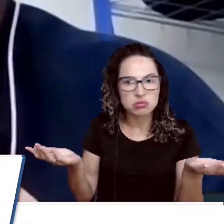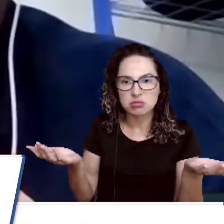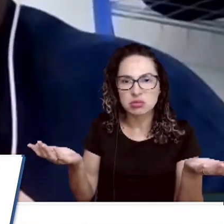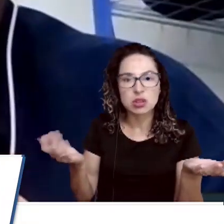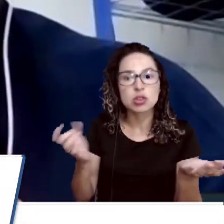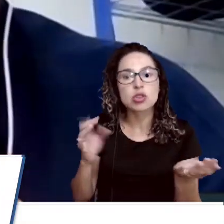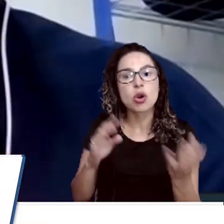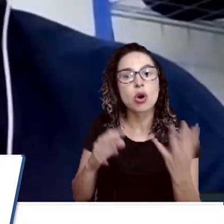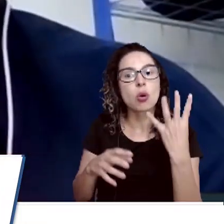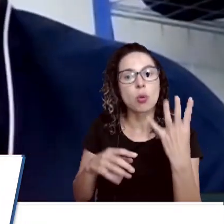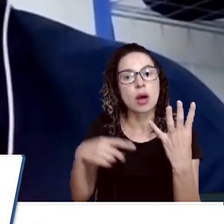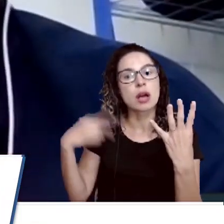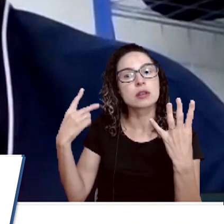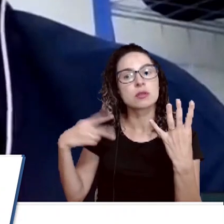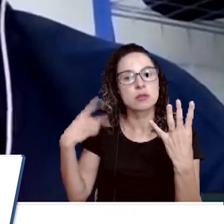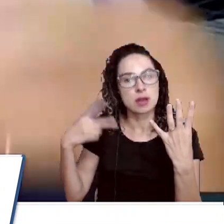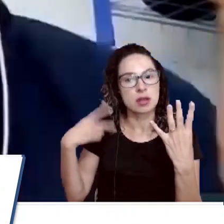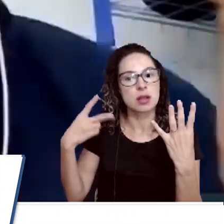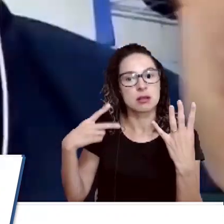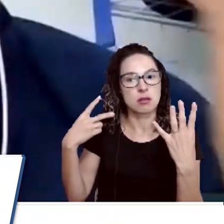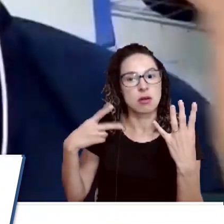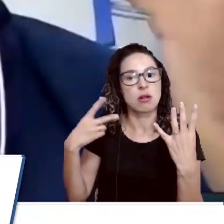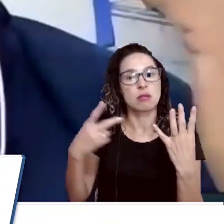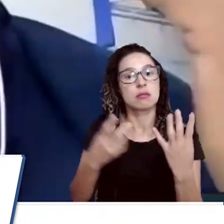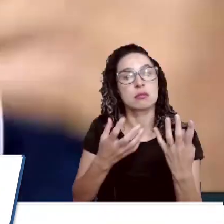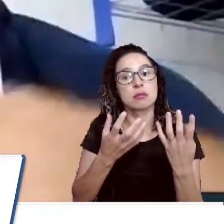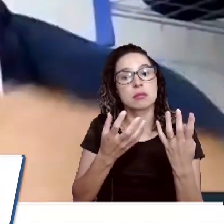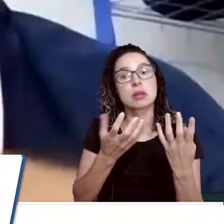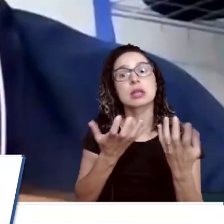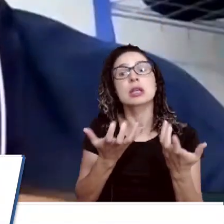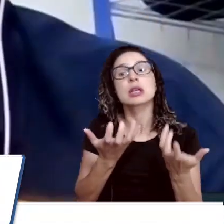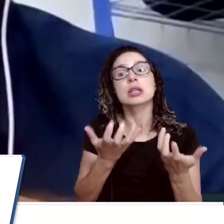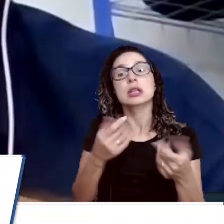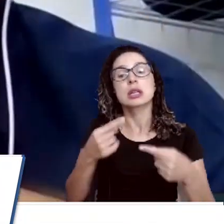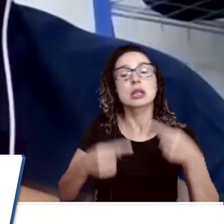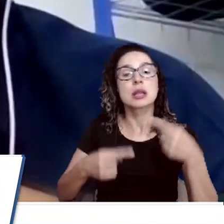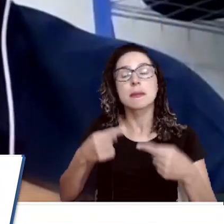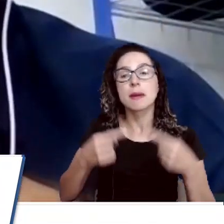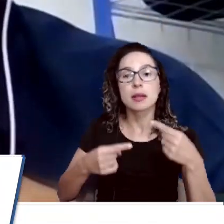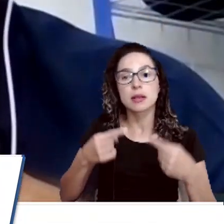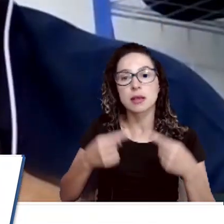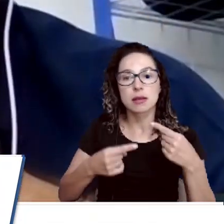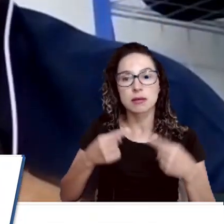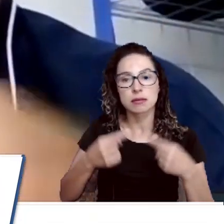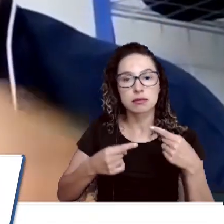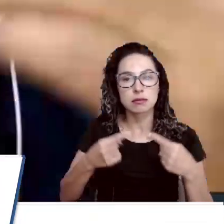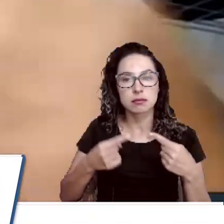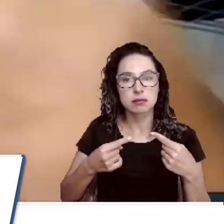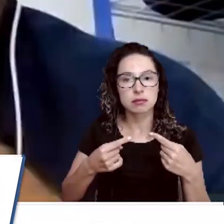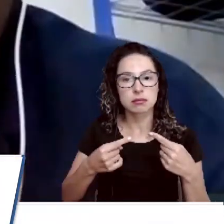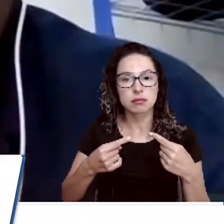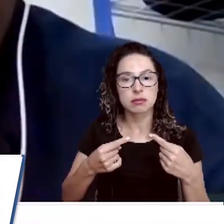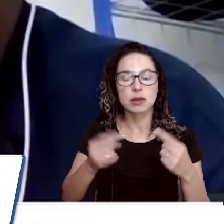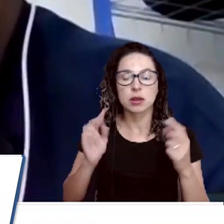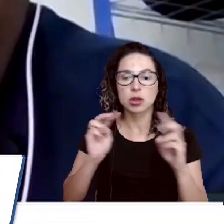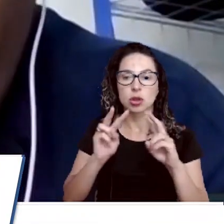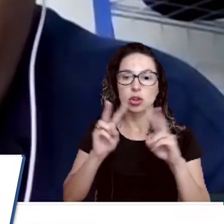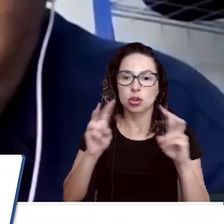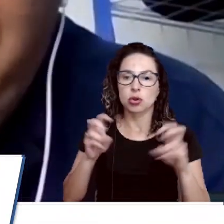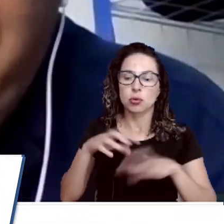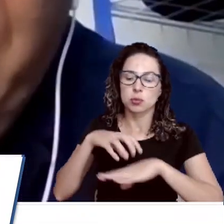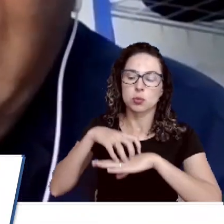vereadores queriam discutir aqui na Casa de Leis a questão do transporte